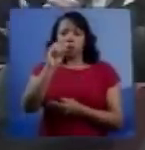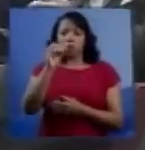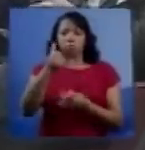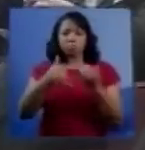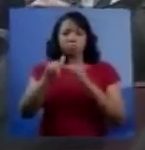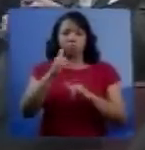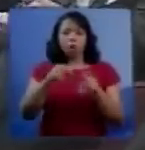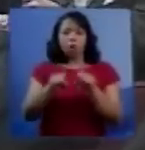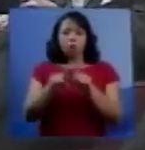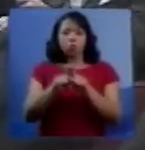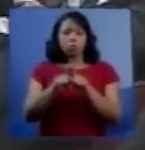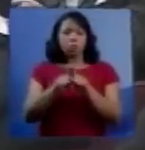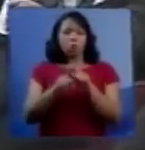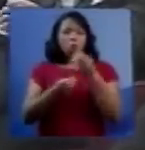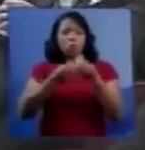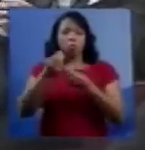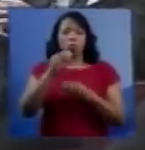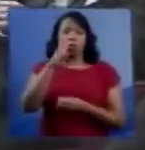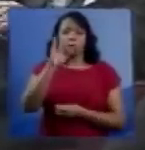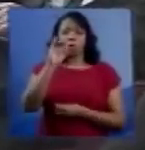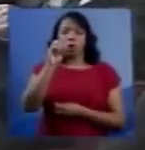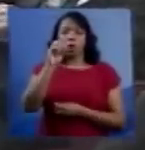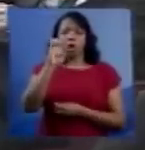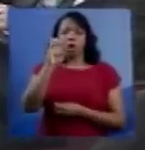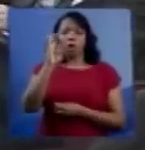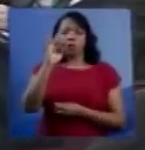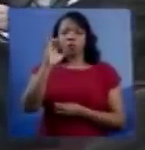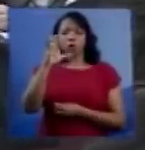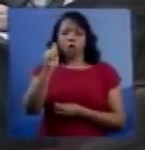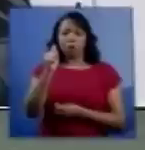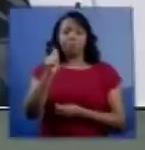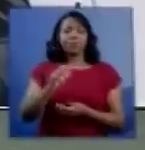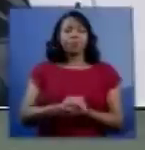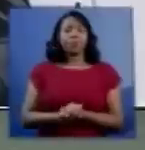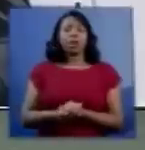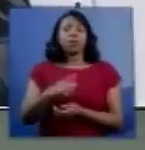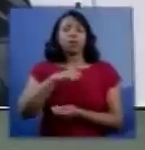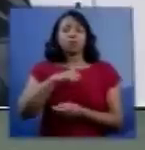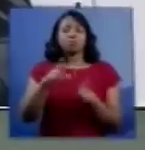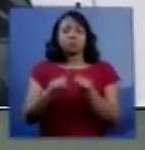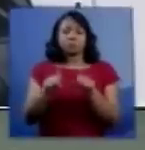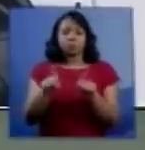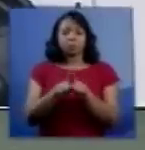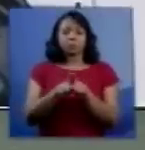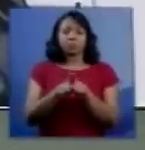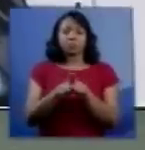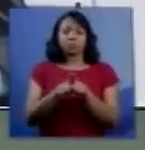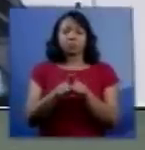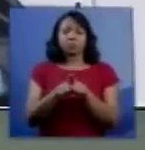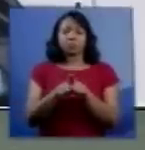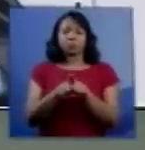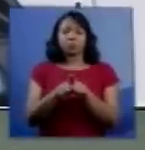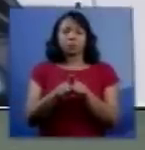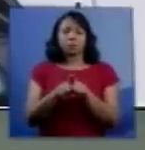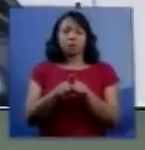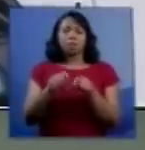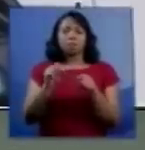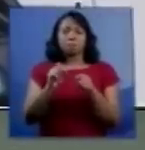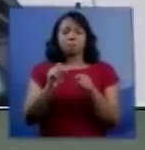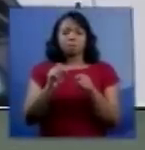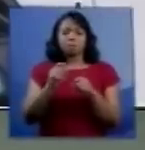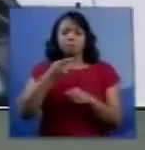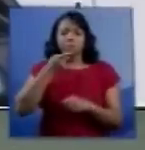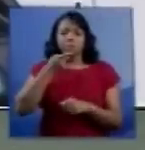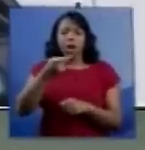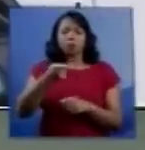biotécnica bioética Ah temos também e aí faço um apelo